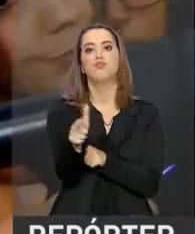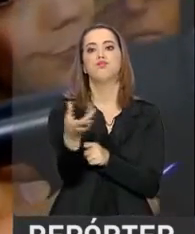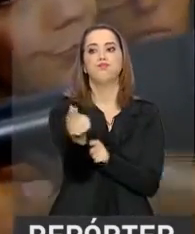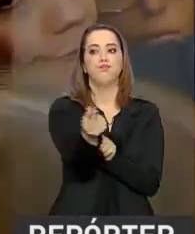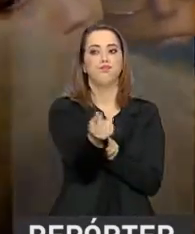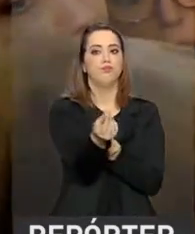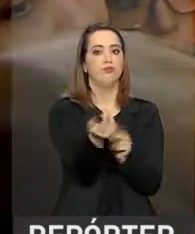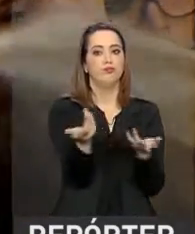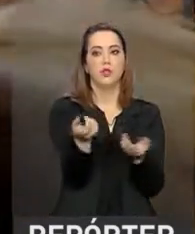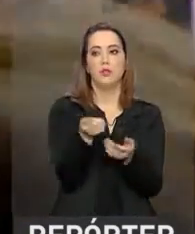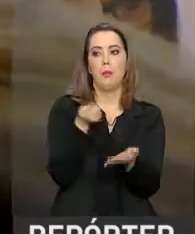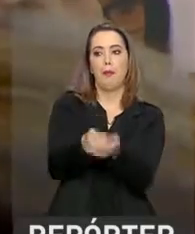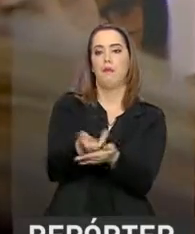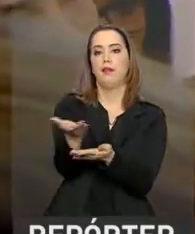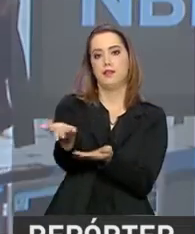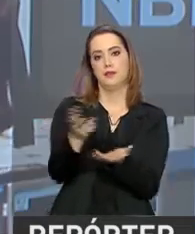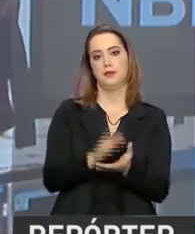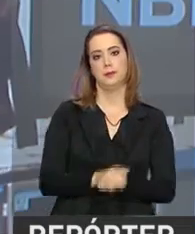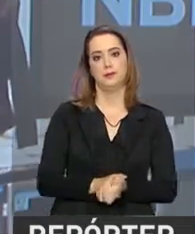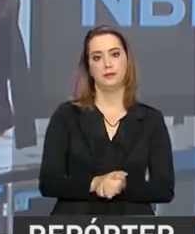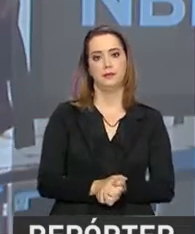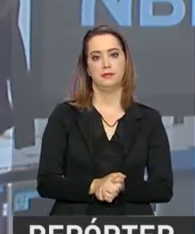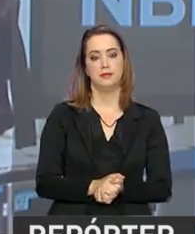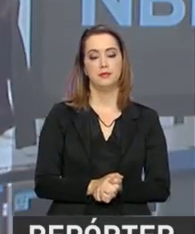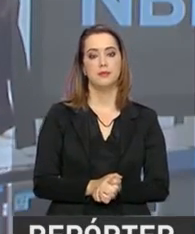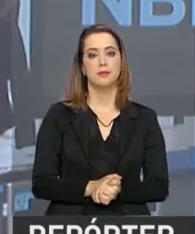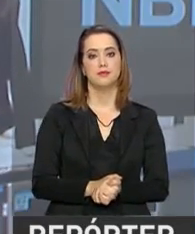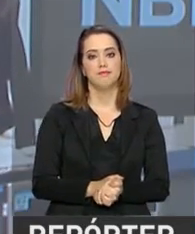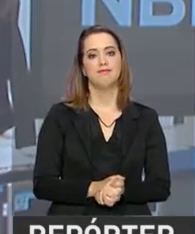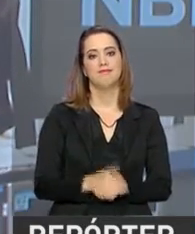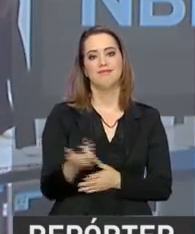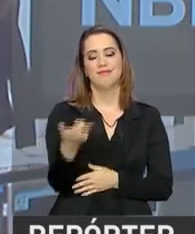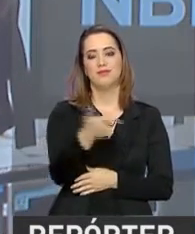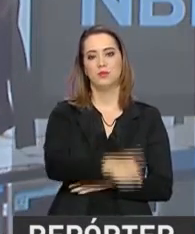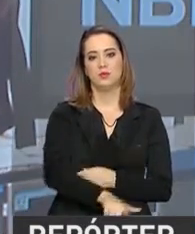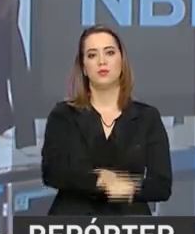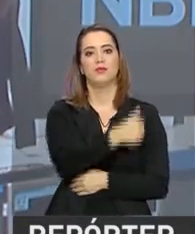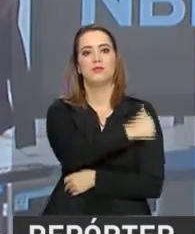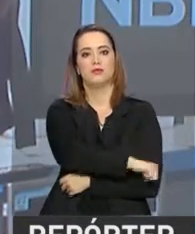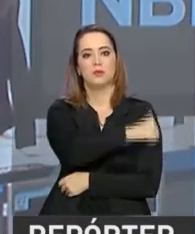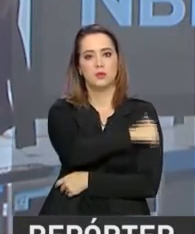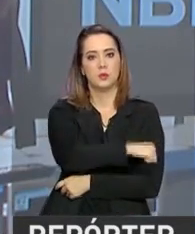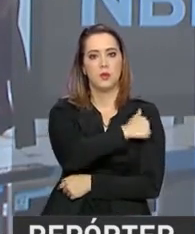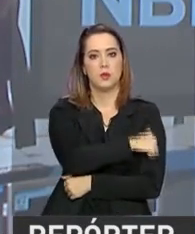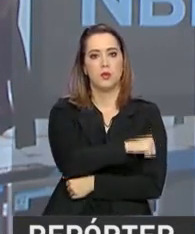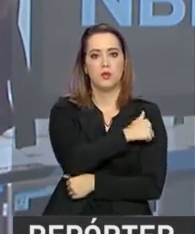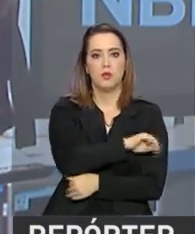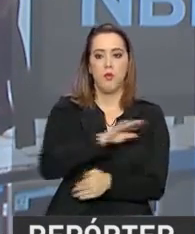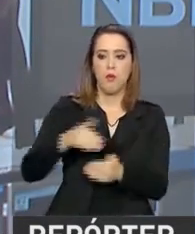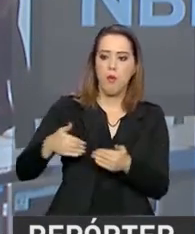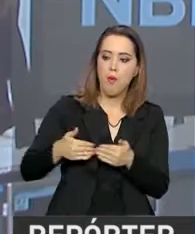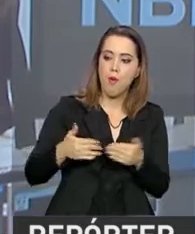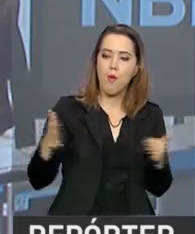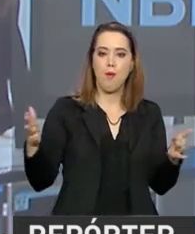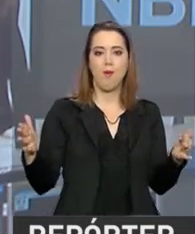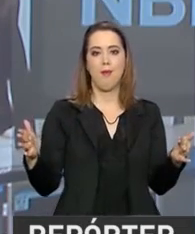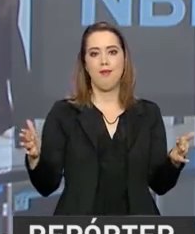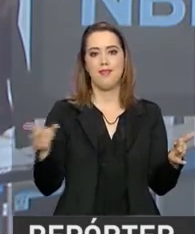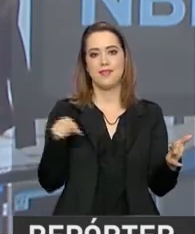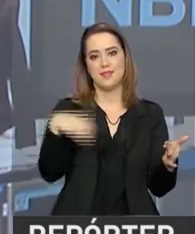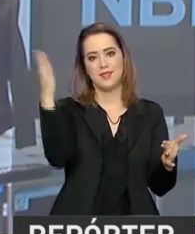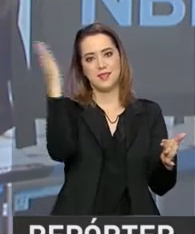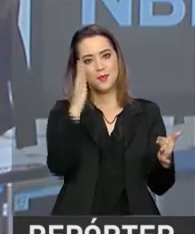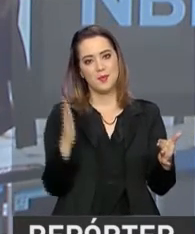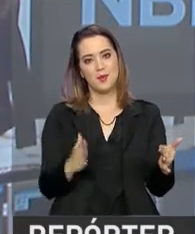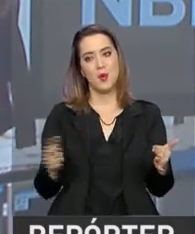dinheiro necessário para fazer o pagamento. E mais uma vez, o Rio de Janeiro abre as portas do Brasil para o mundo. Essa é a